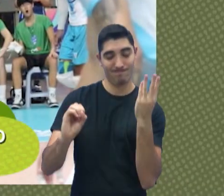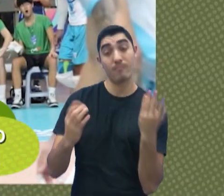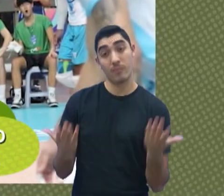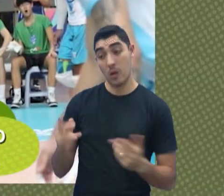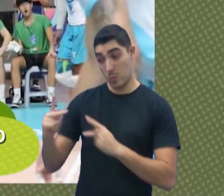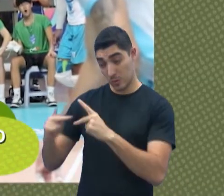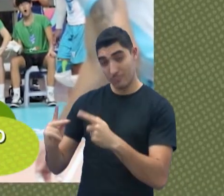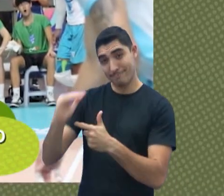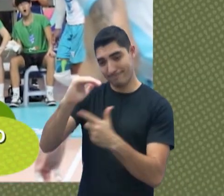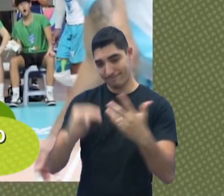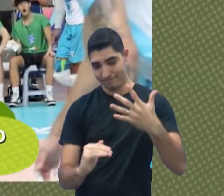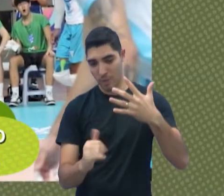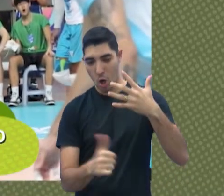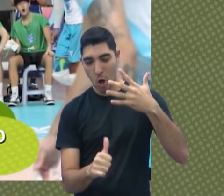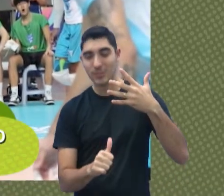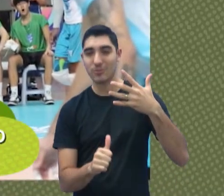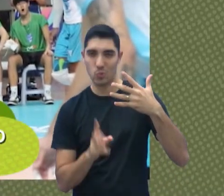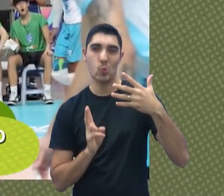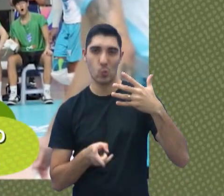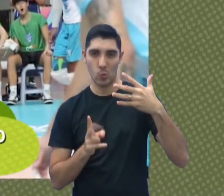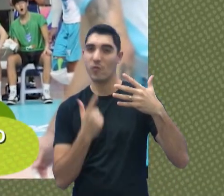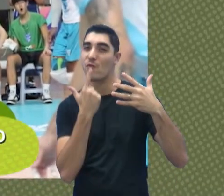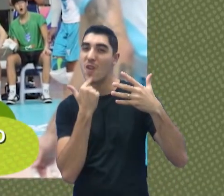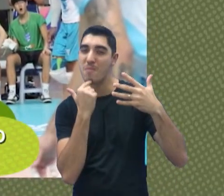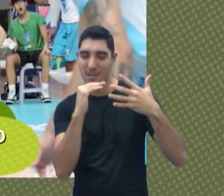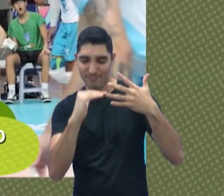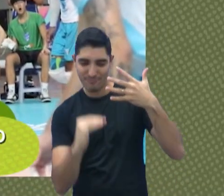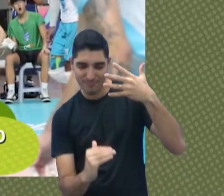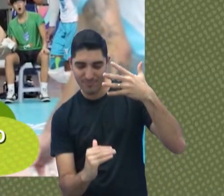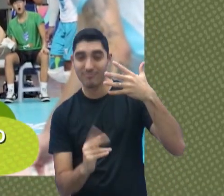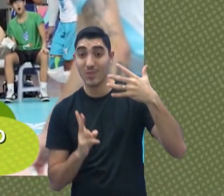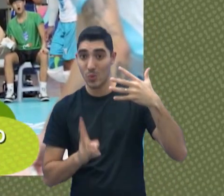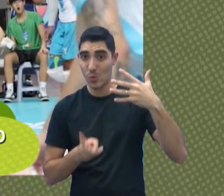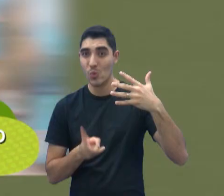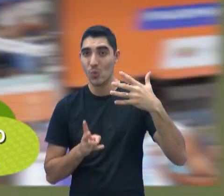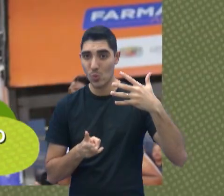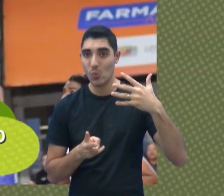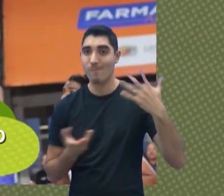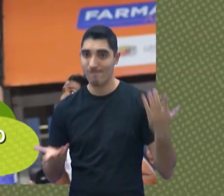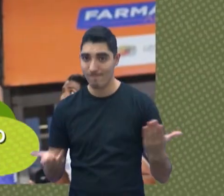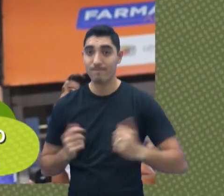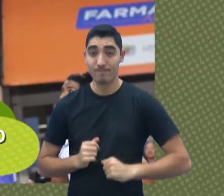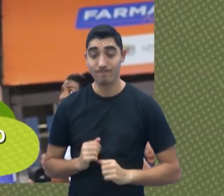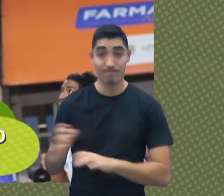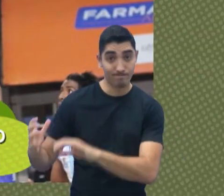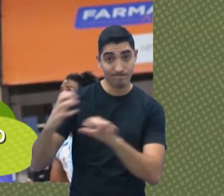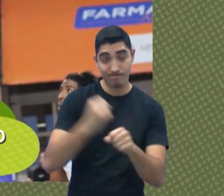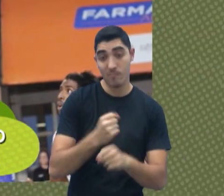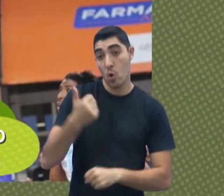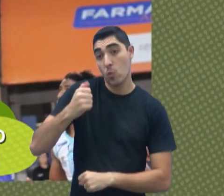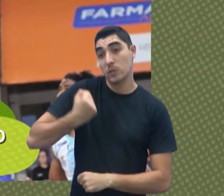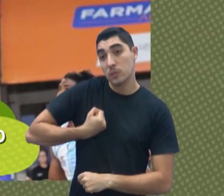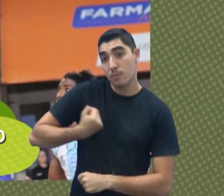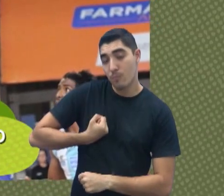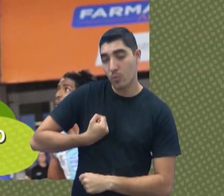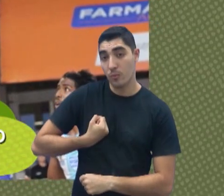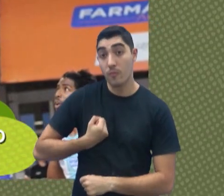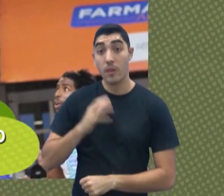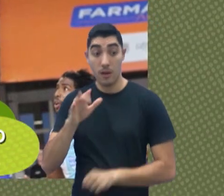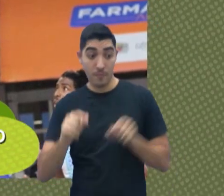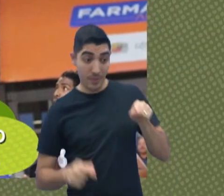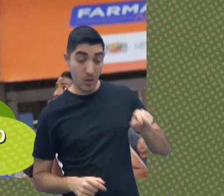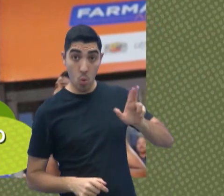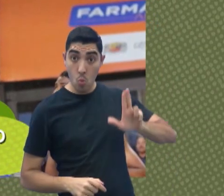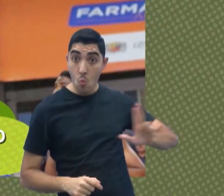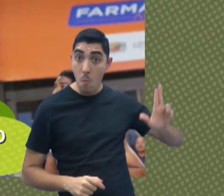penúltima posição da tabela de classificação na zona da degola da Superliga, com 11 pontos apenas. Já o Praia